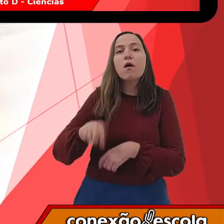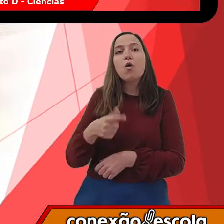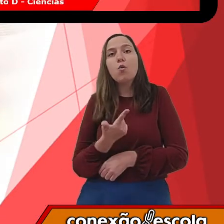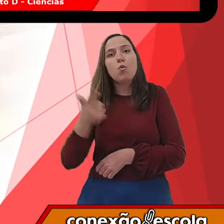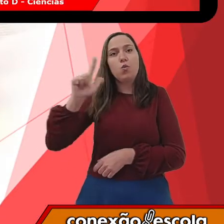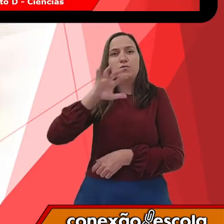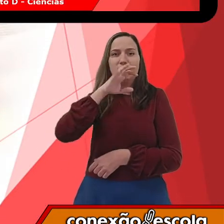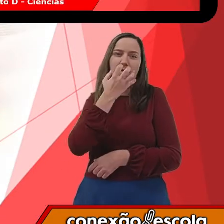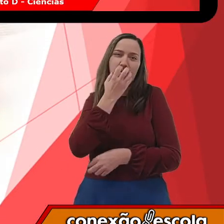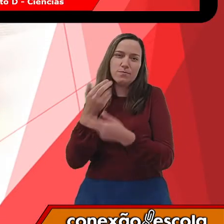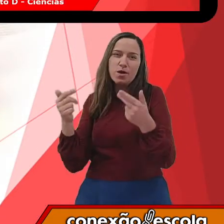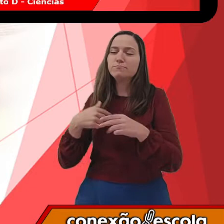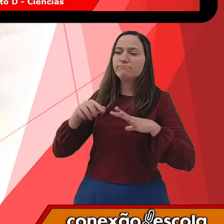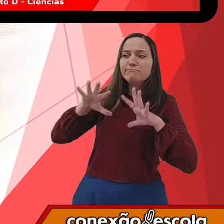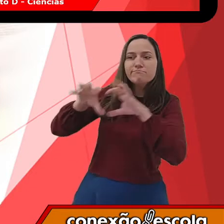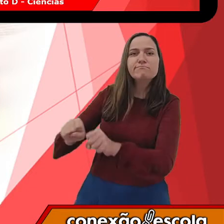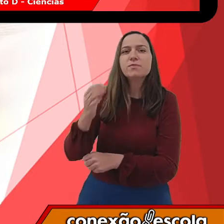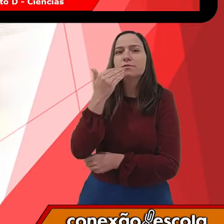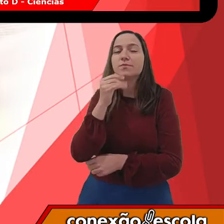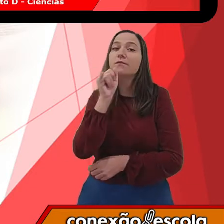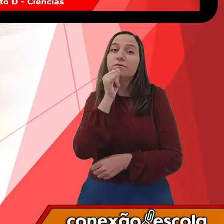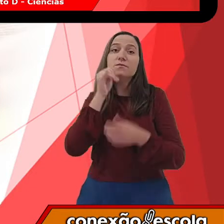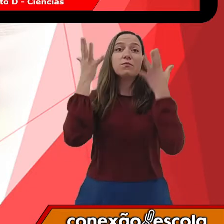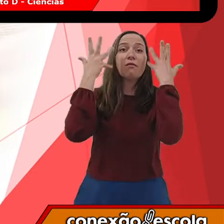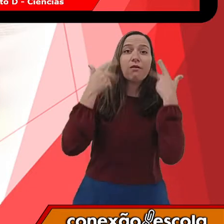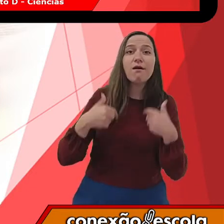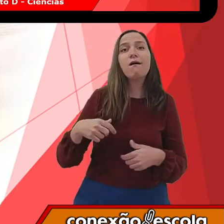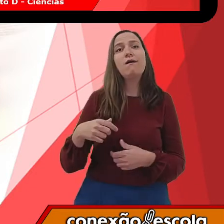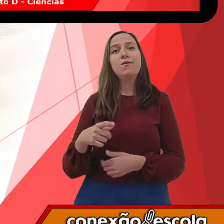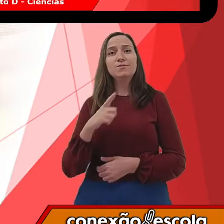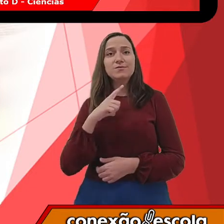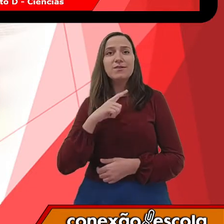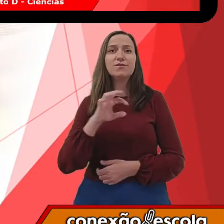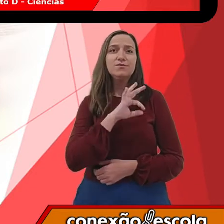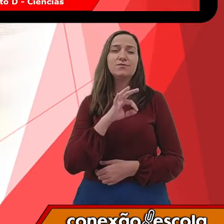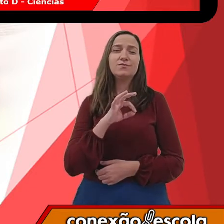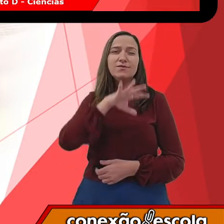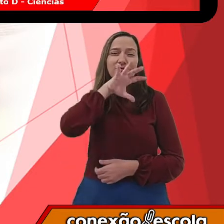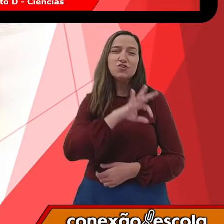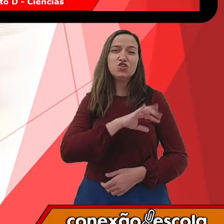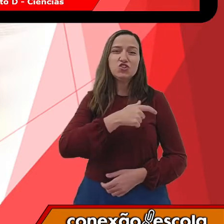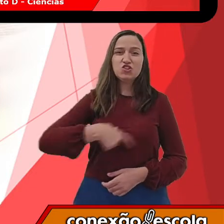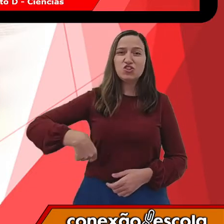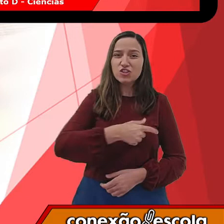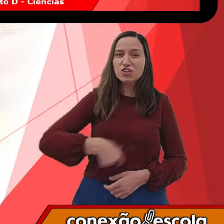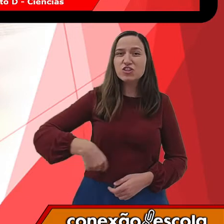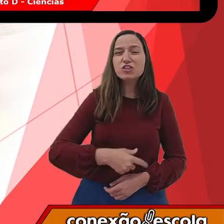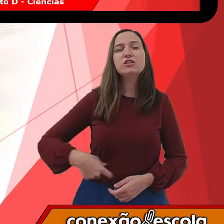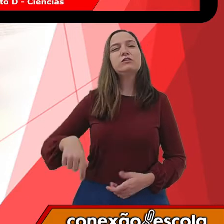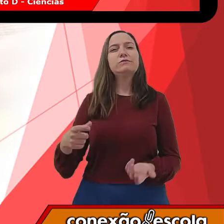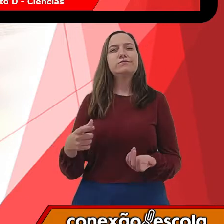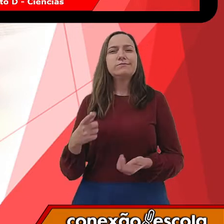animais. Como exemplo, podemos citar o leão, o tigre, o tubarão, dentre outros. Olha só a imagem